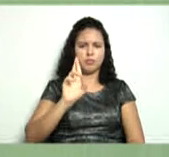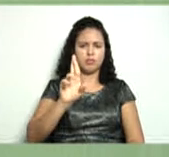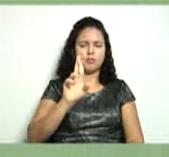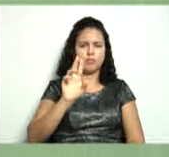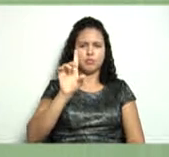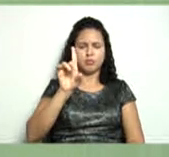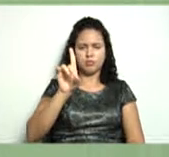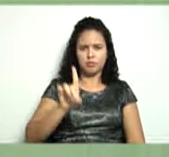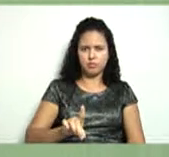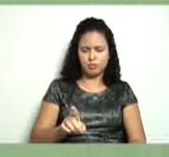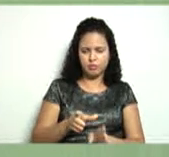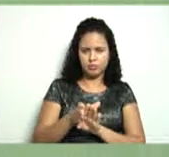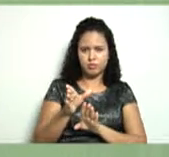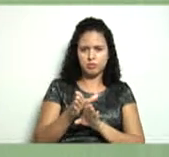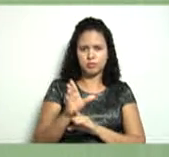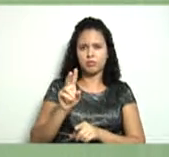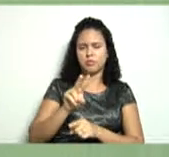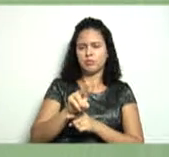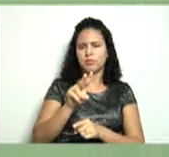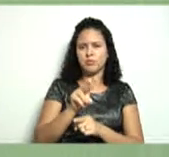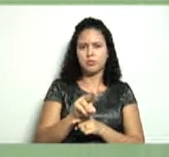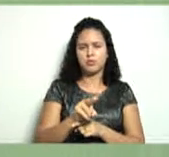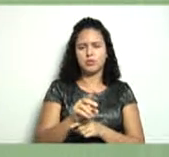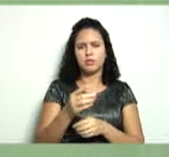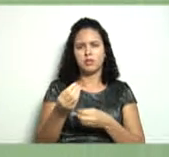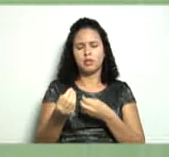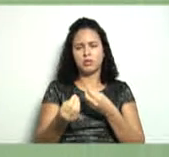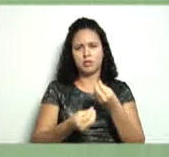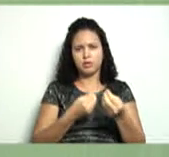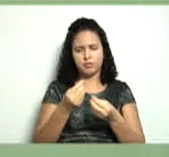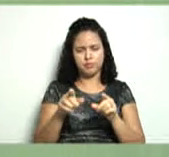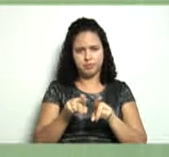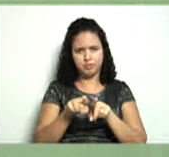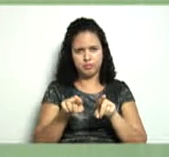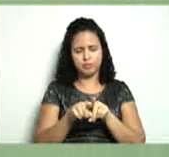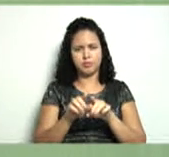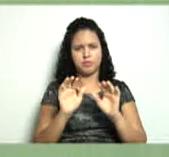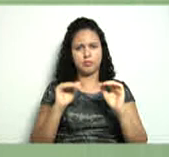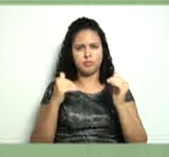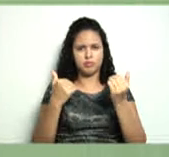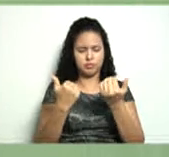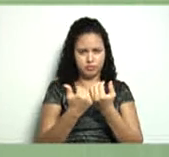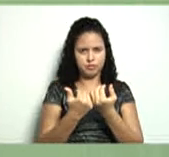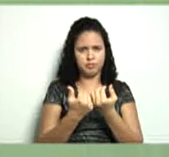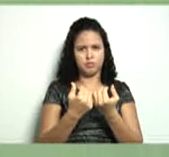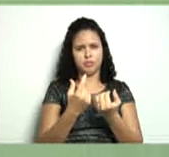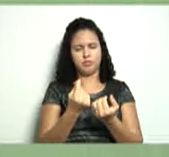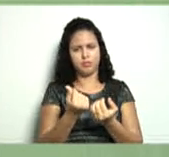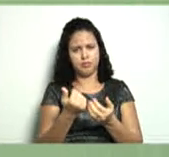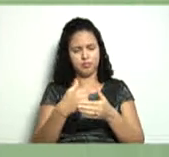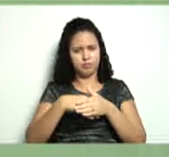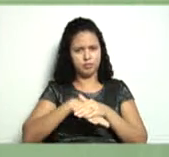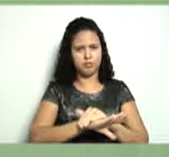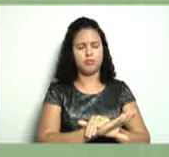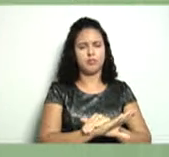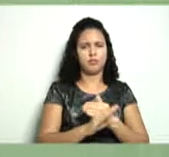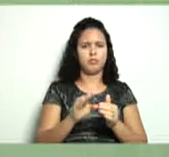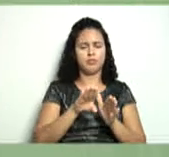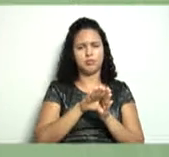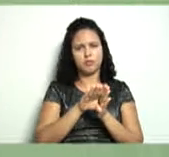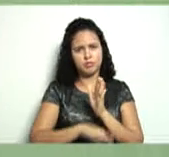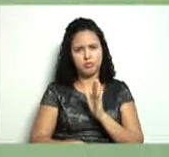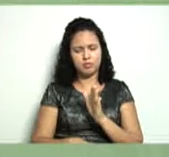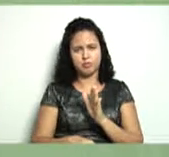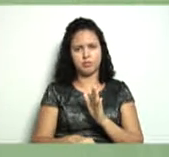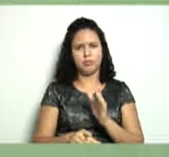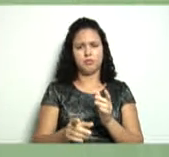do conselho fiscal. Havíamos também a função das assembleias, a estrutura dos fundos obrigatórios, da divisão, das sobras e do capital social,